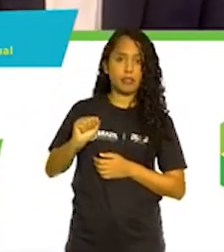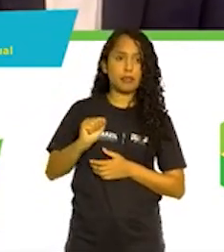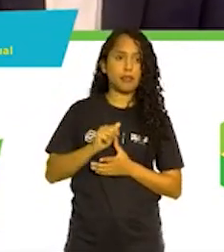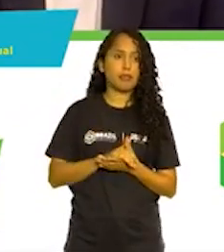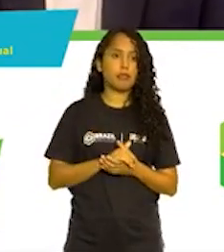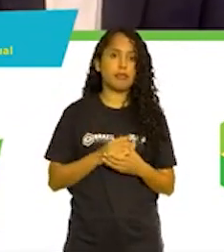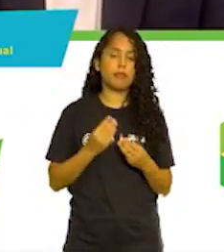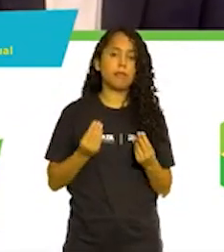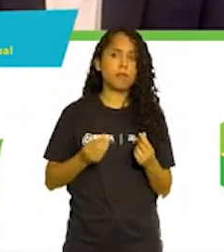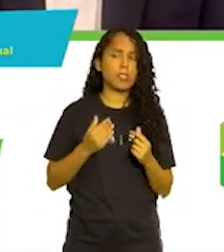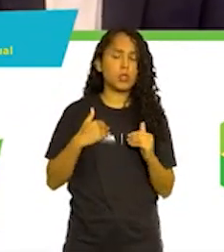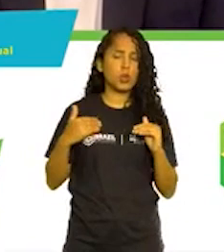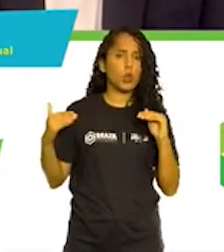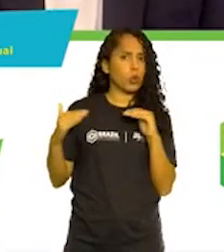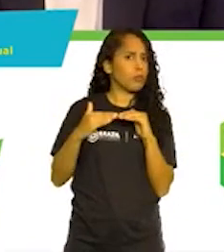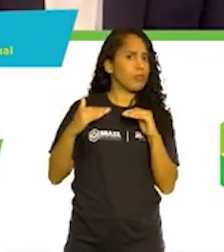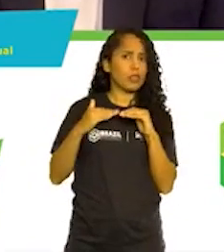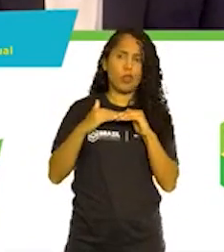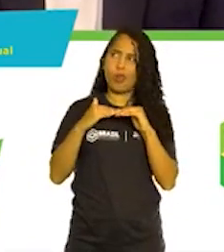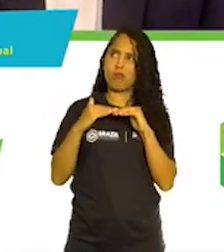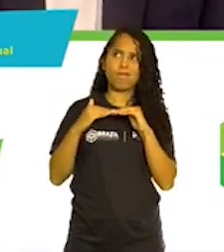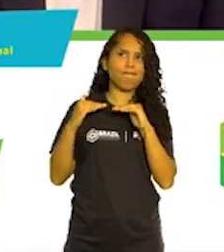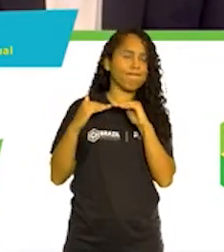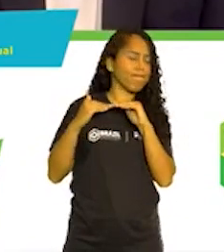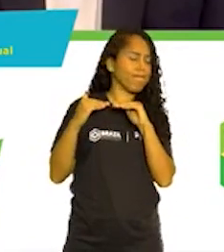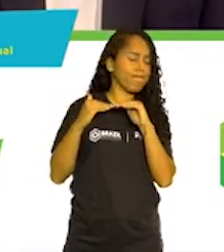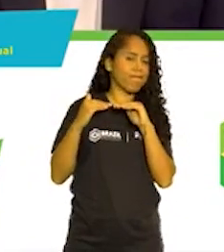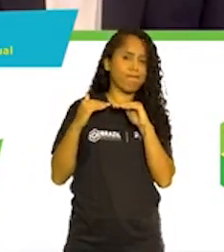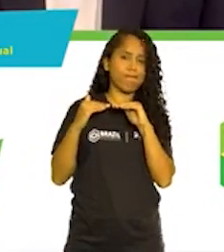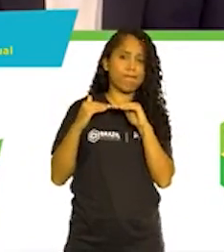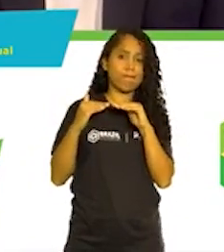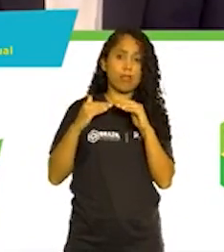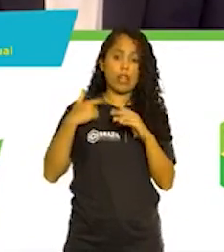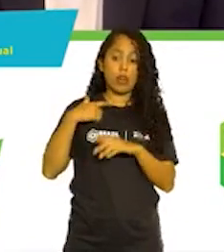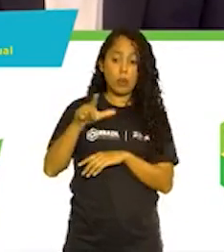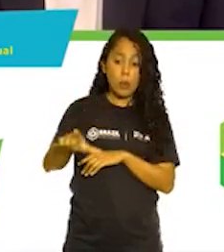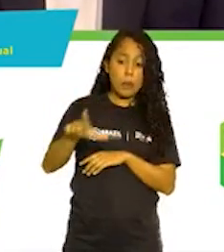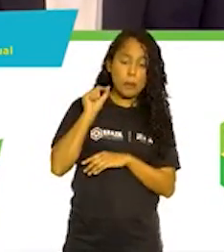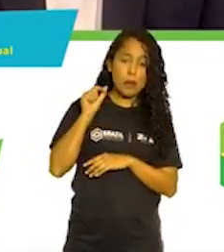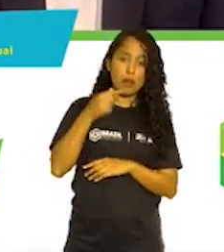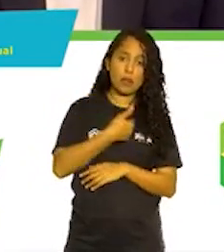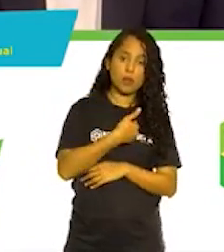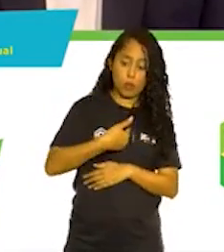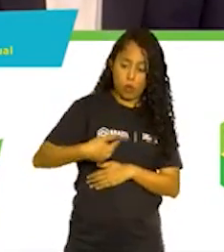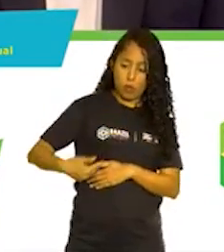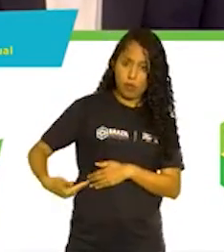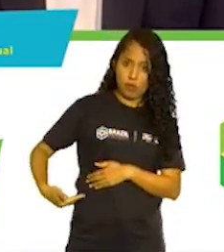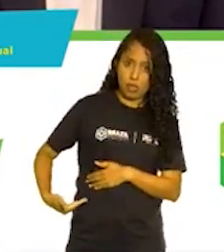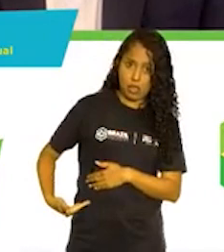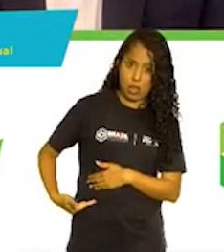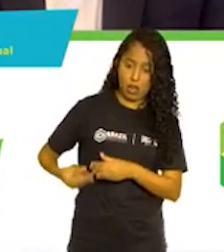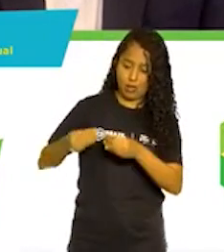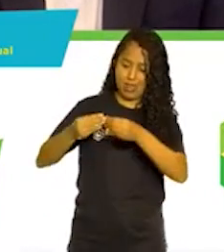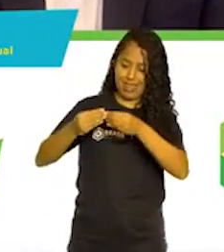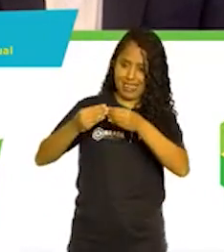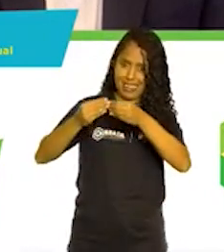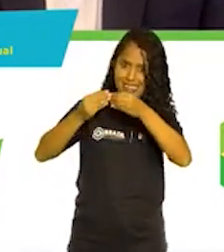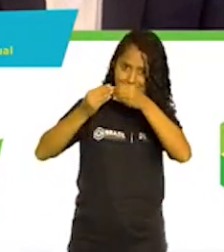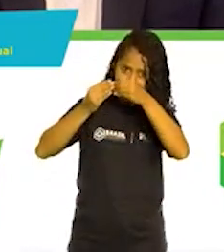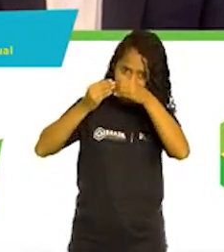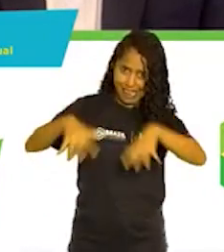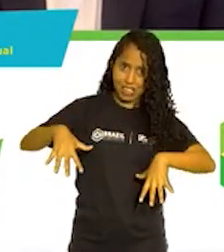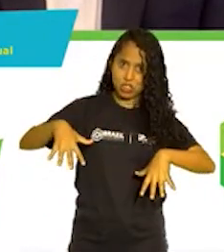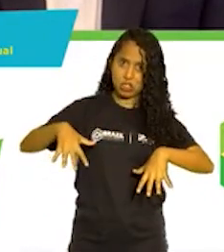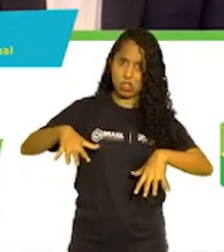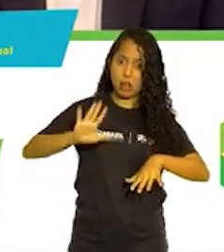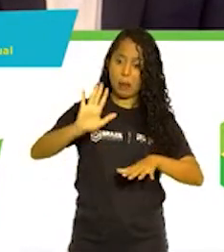eu não podia concordar mais com ela. Quer dizer, na verdade, eu prefiro um governo gastador, mas que gasta